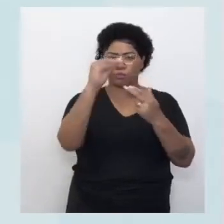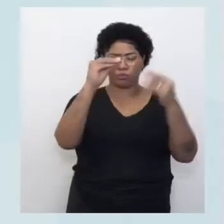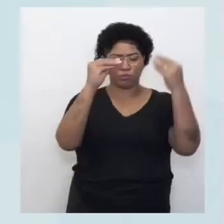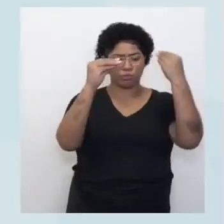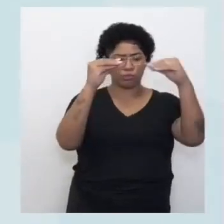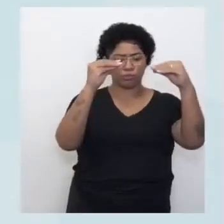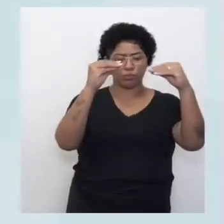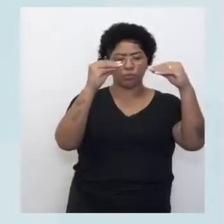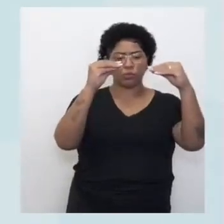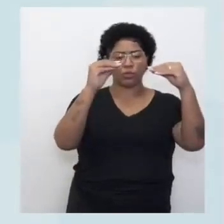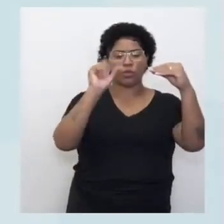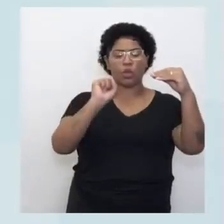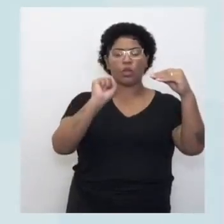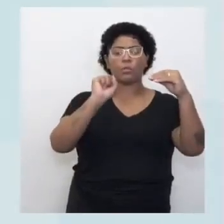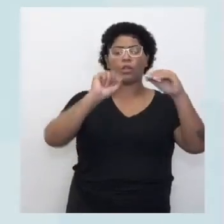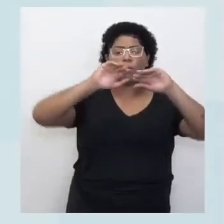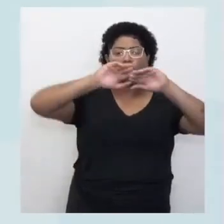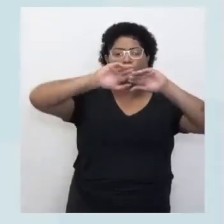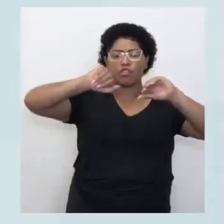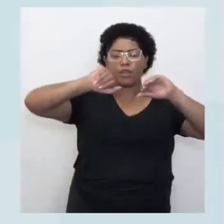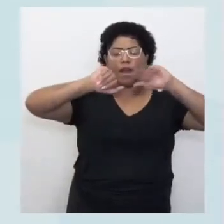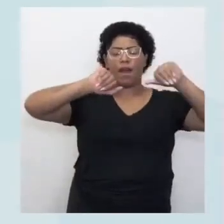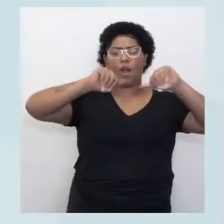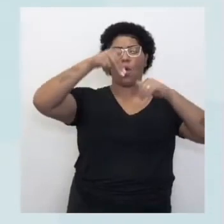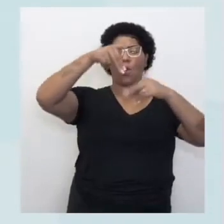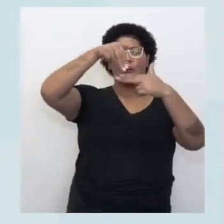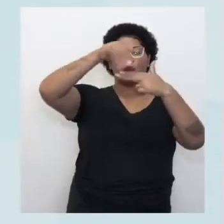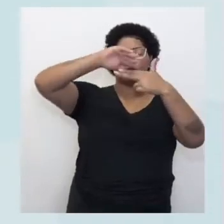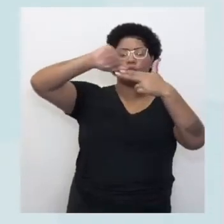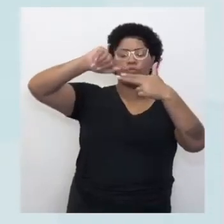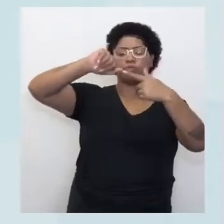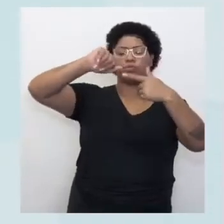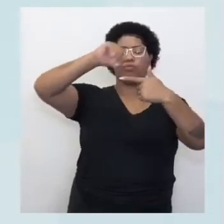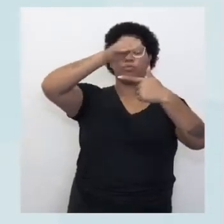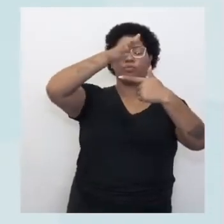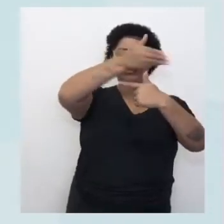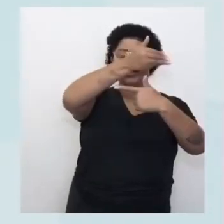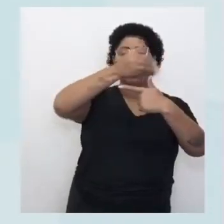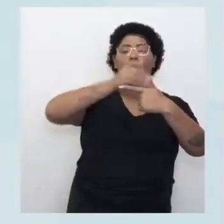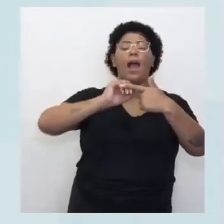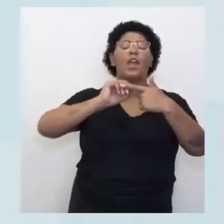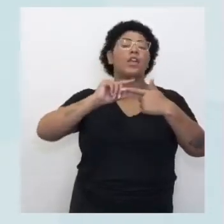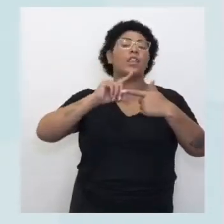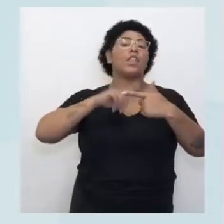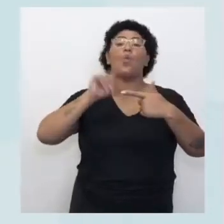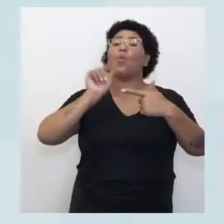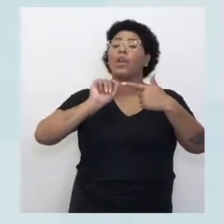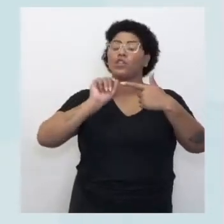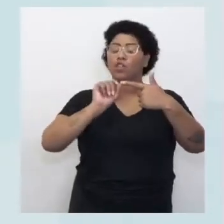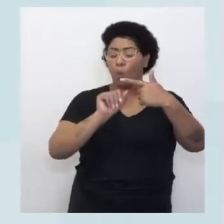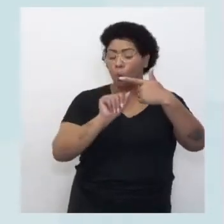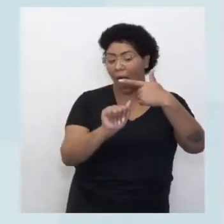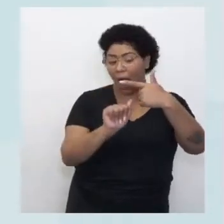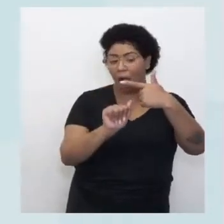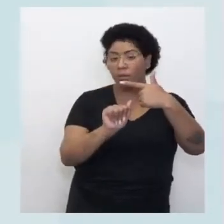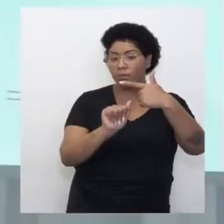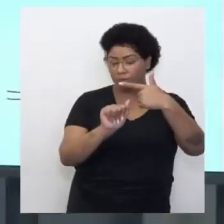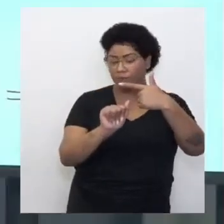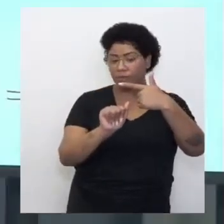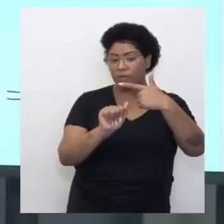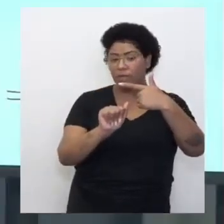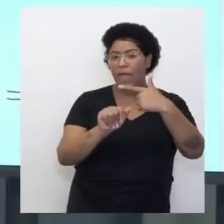nós podemos cortar esses dois e sobra apenas a. Então, este é